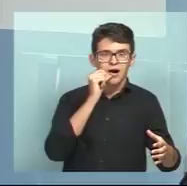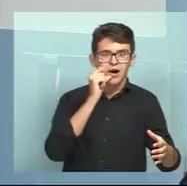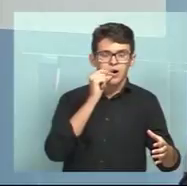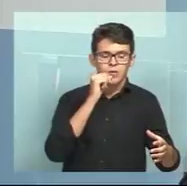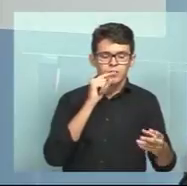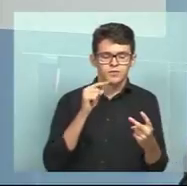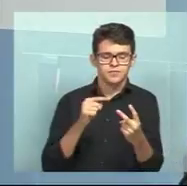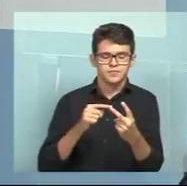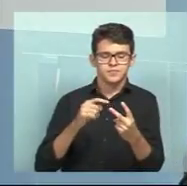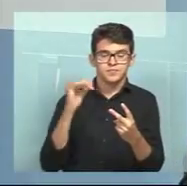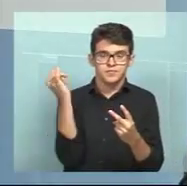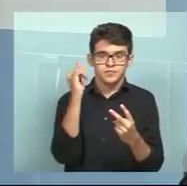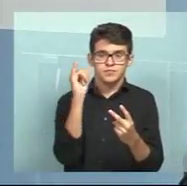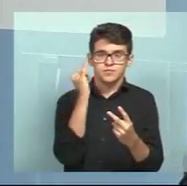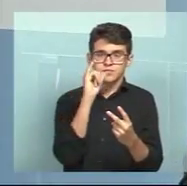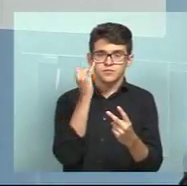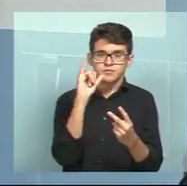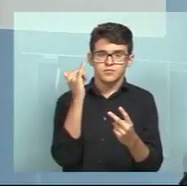energia